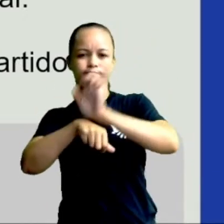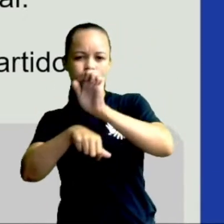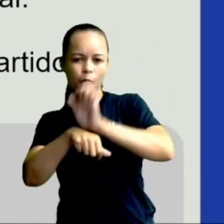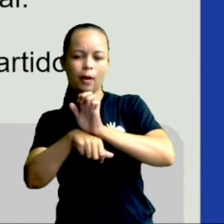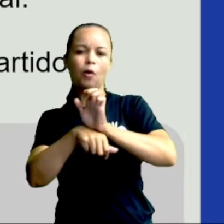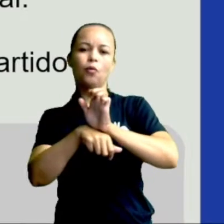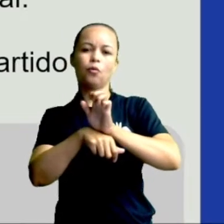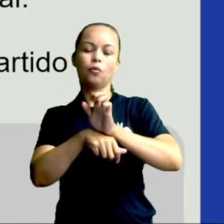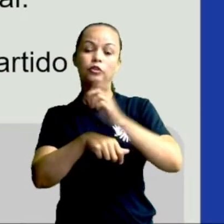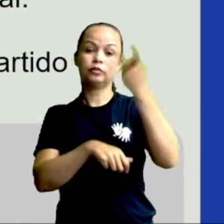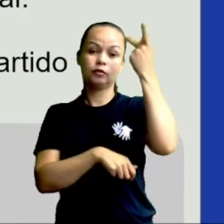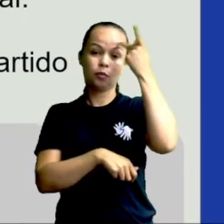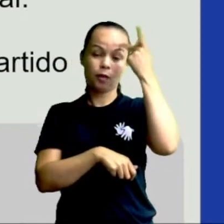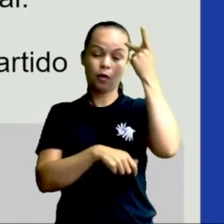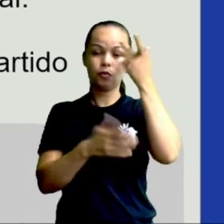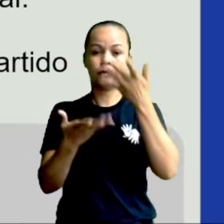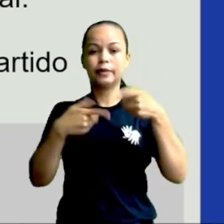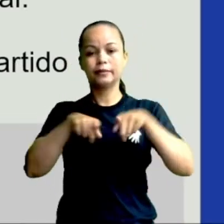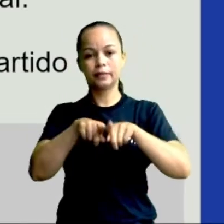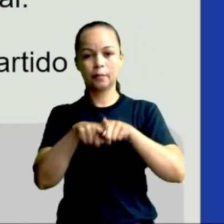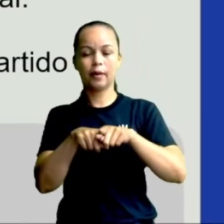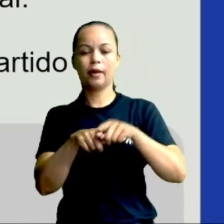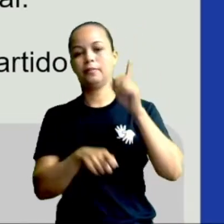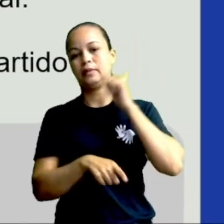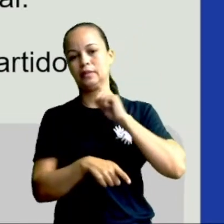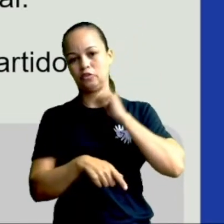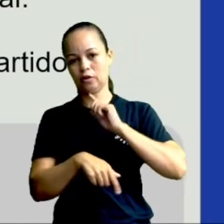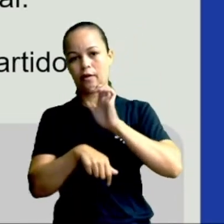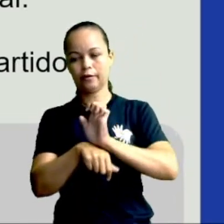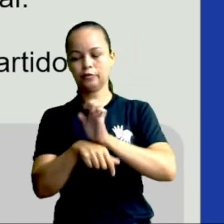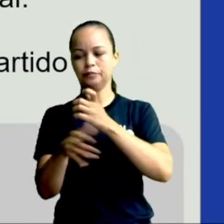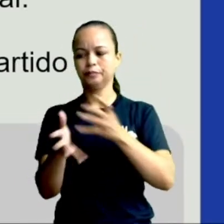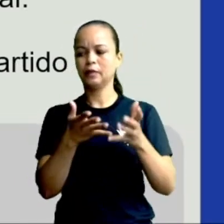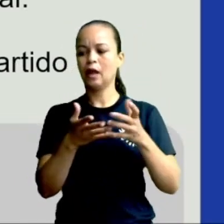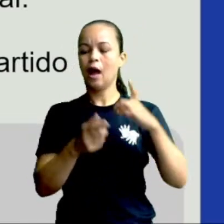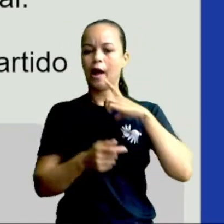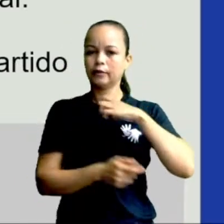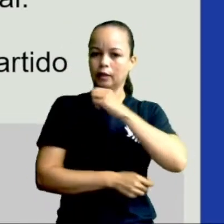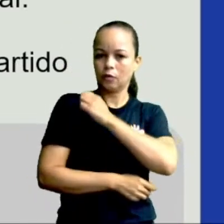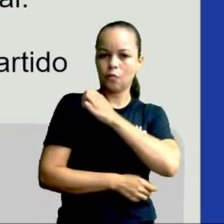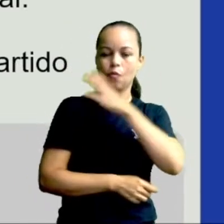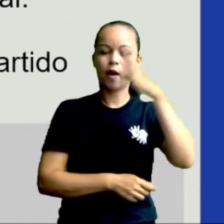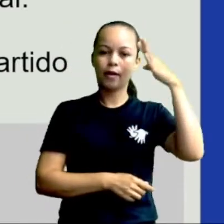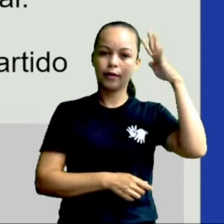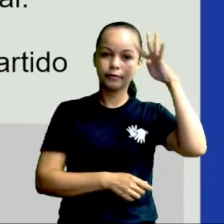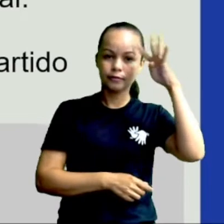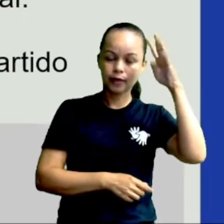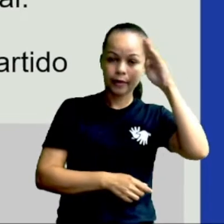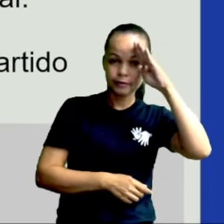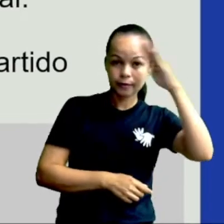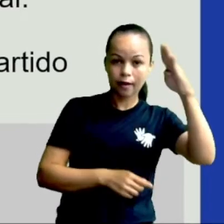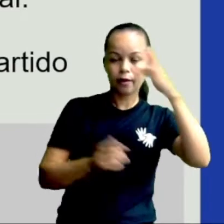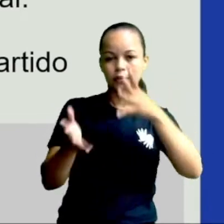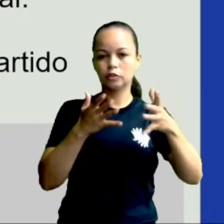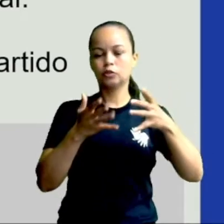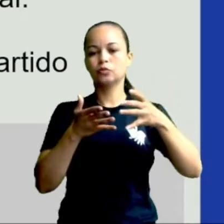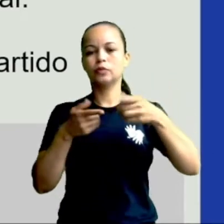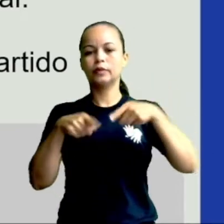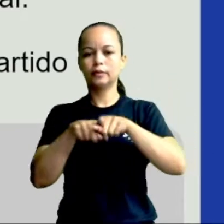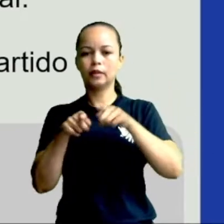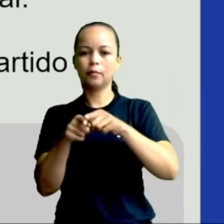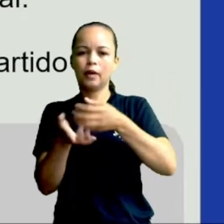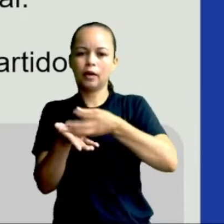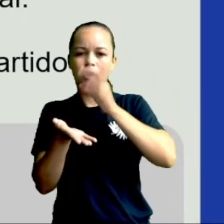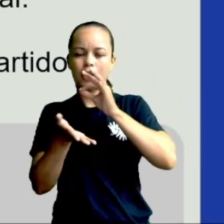Paulo e também Minas Gerais. Então, a gente tem o Exército e a elite cafeeira